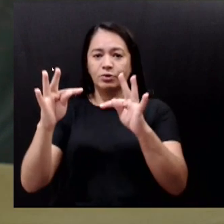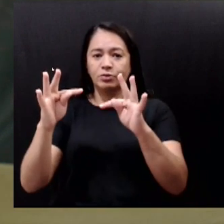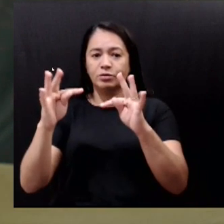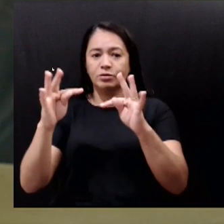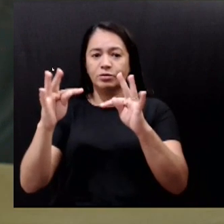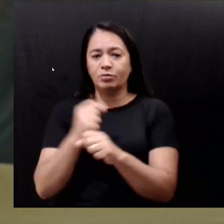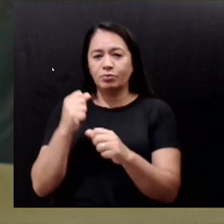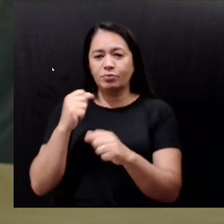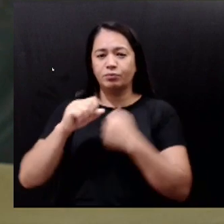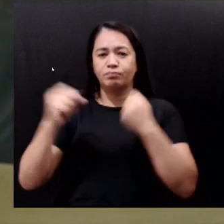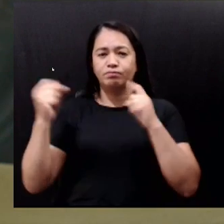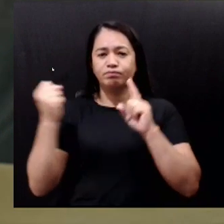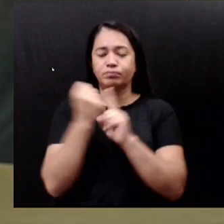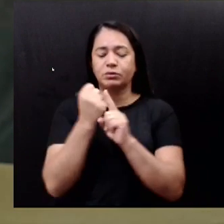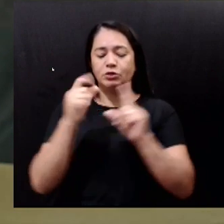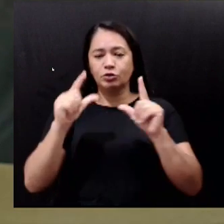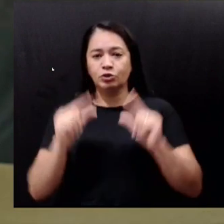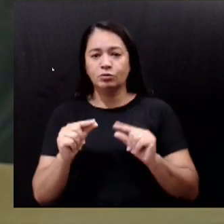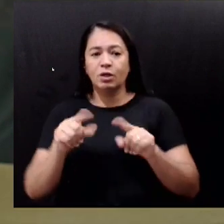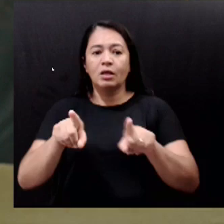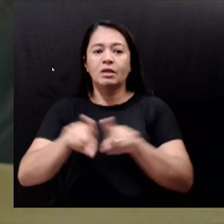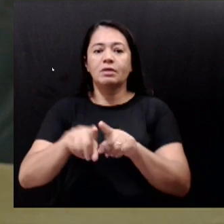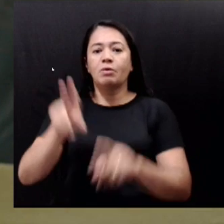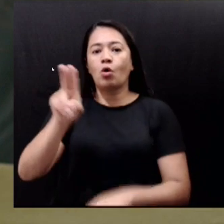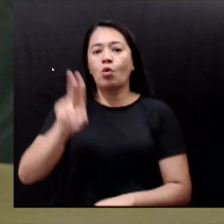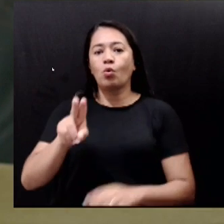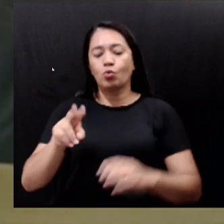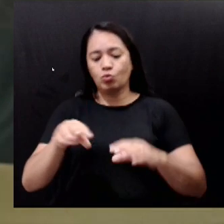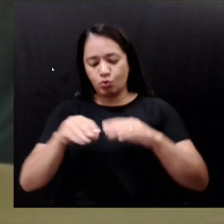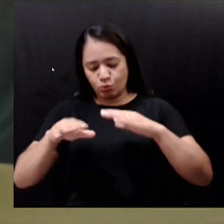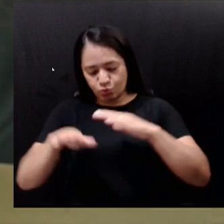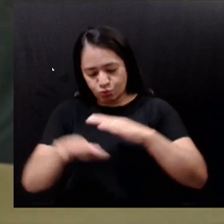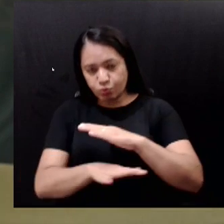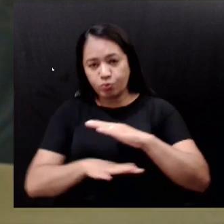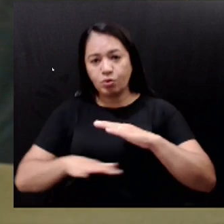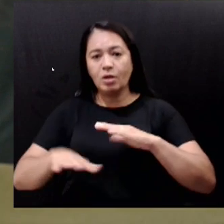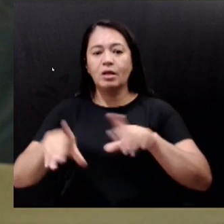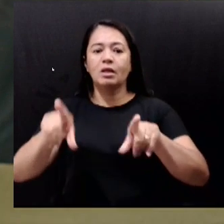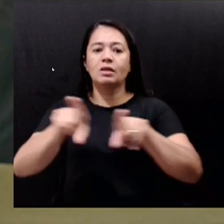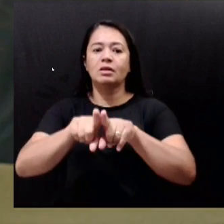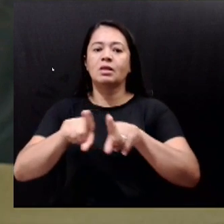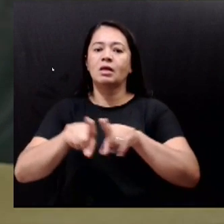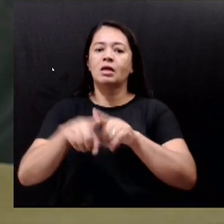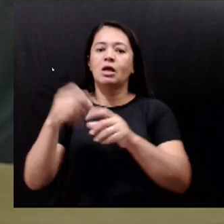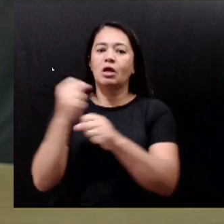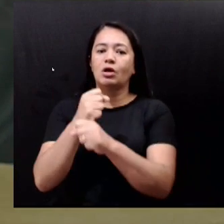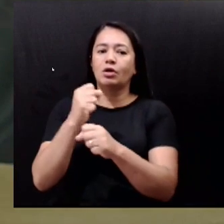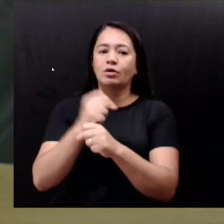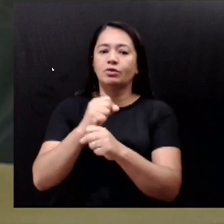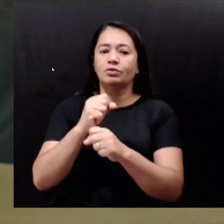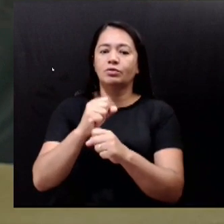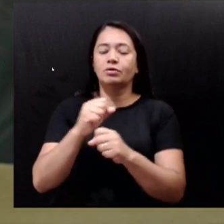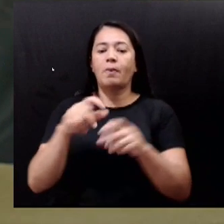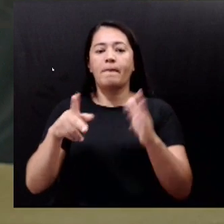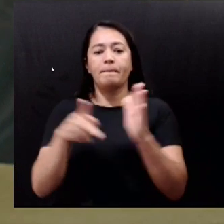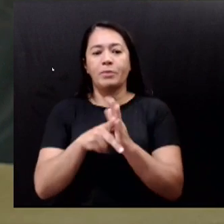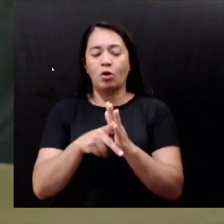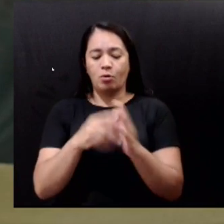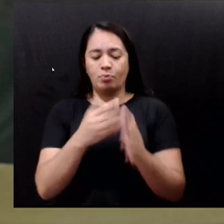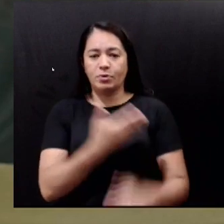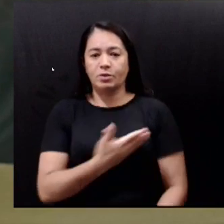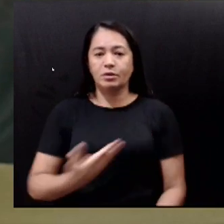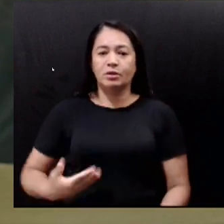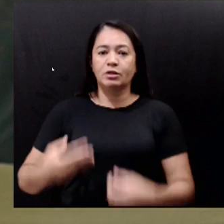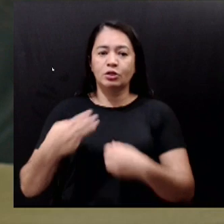normas incluem o uso de subsolo, o espaço aéreo e as obras de arte de domínio municipal vinculados à prestação de